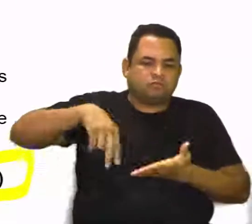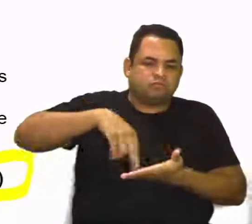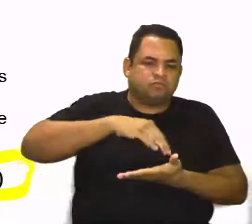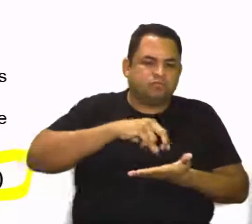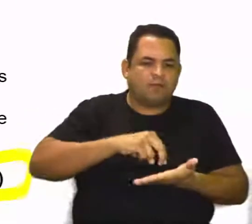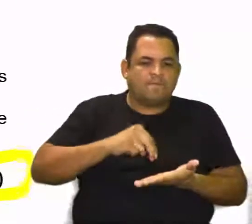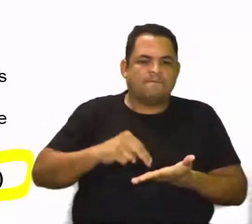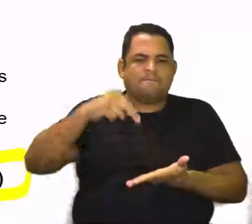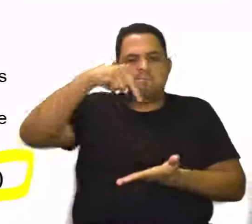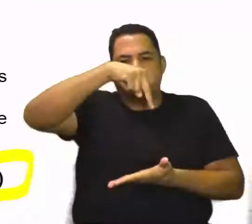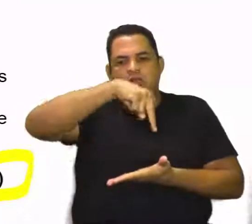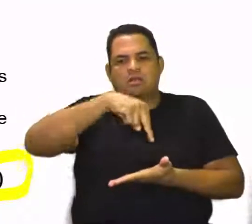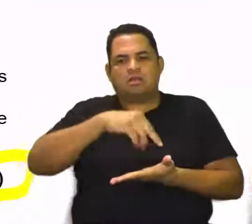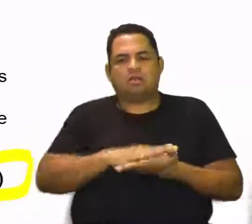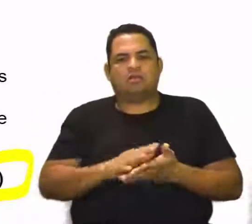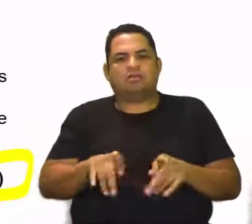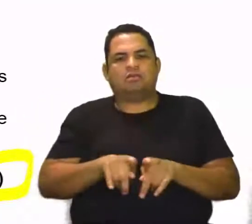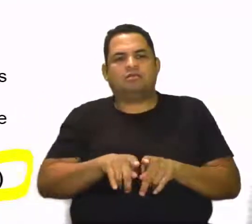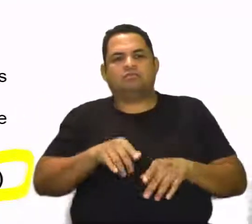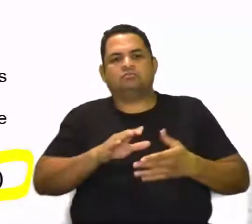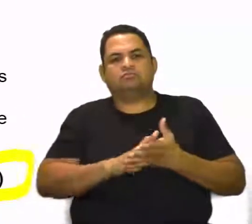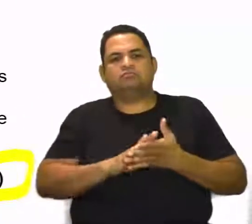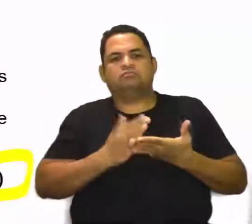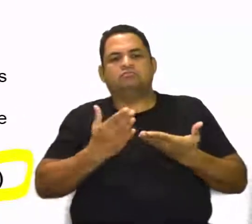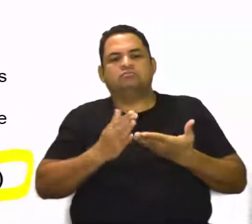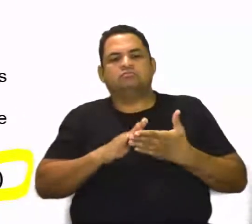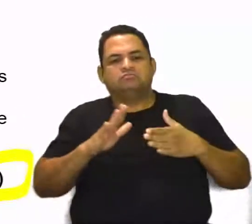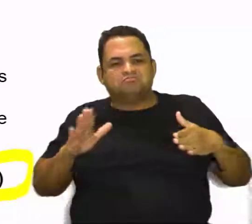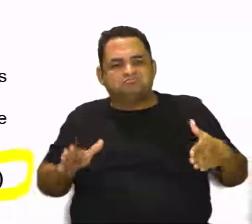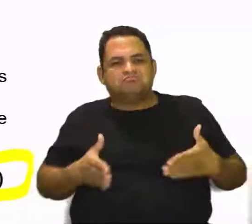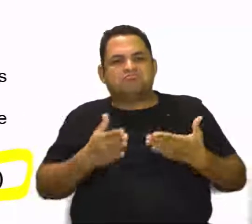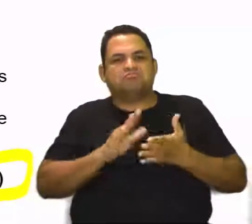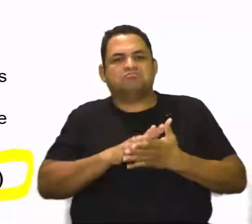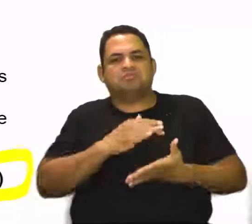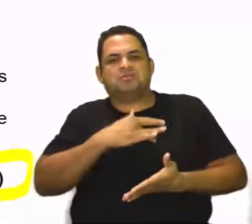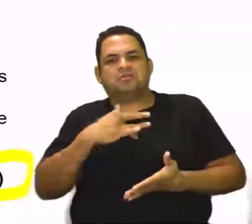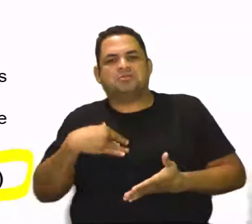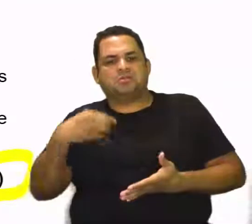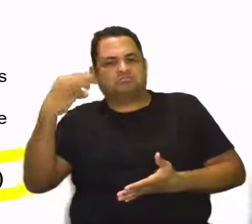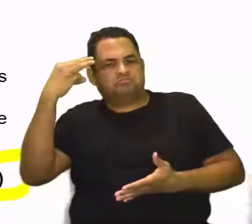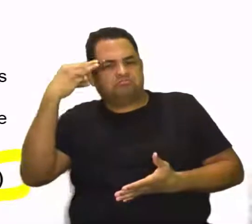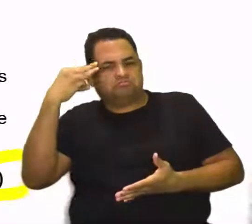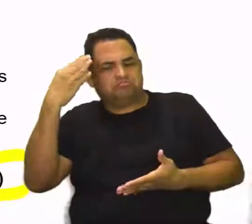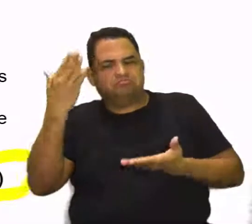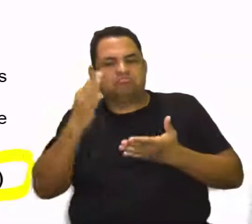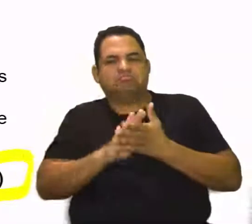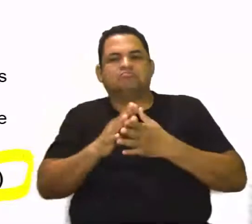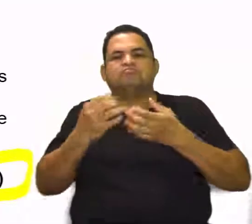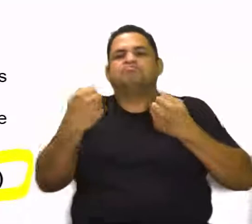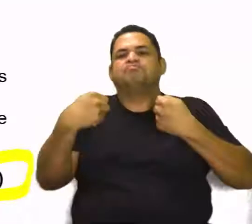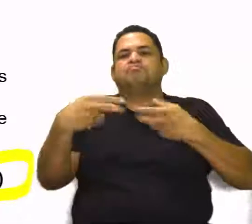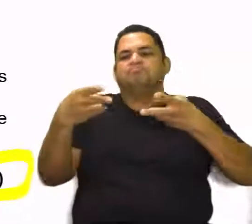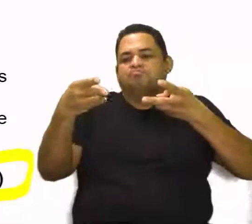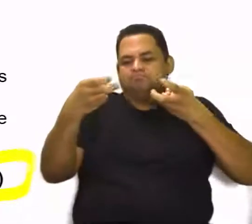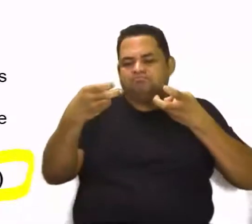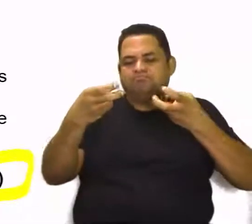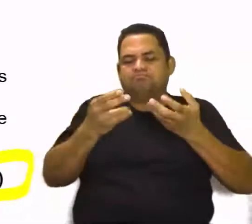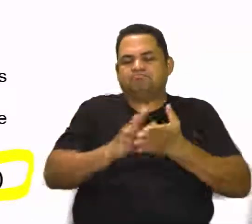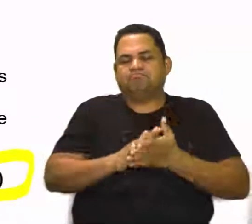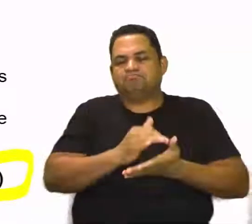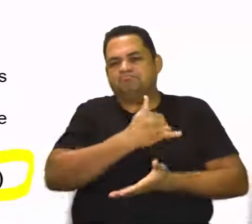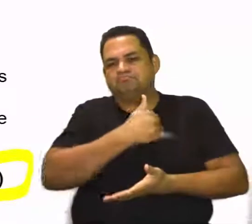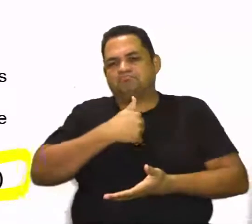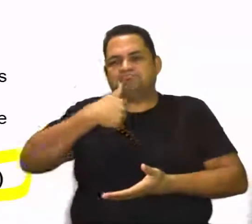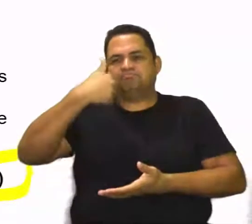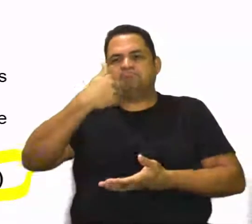ao saltar, a motivação e o bem-estar, né, mental. Então eu posso perceber aí que vai melhorar